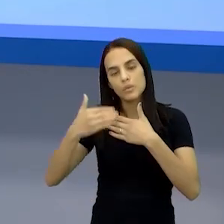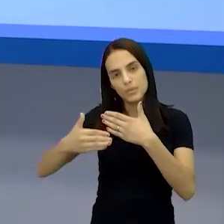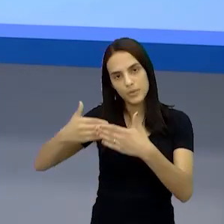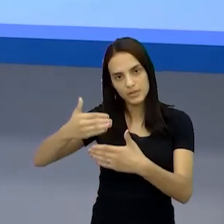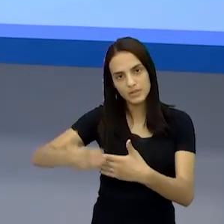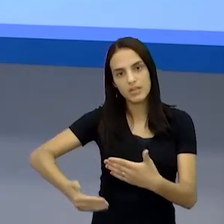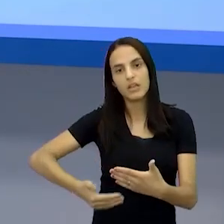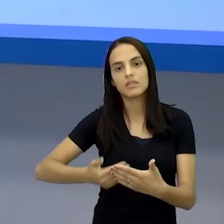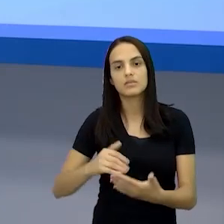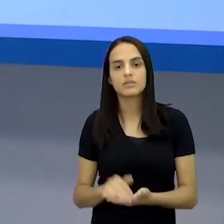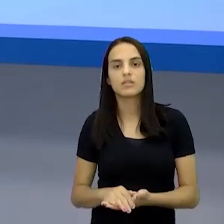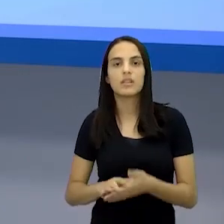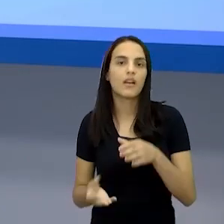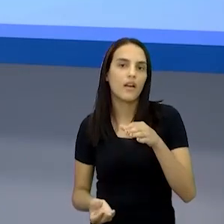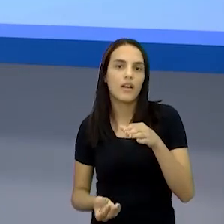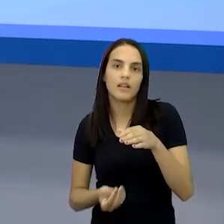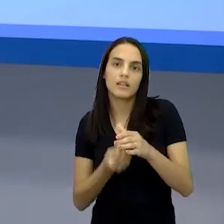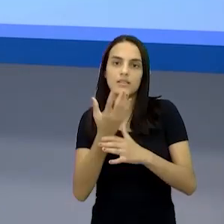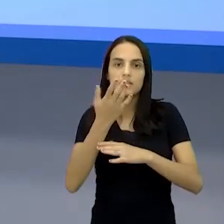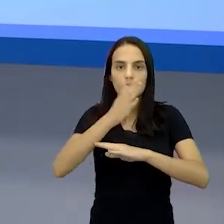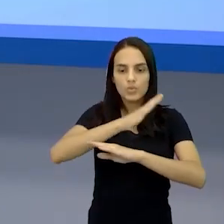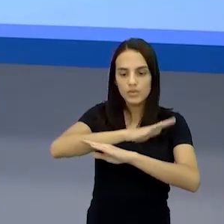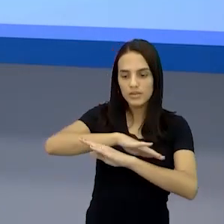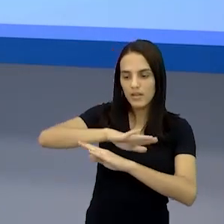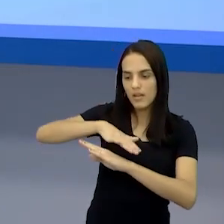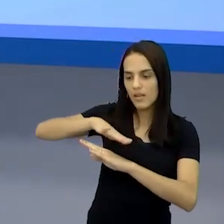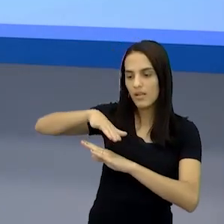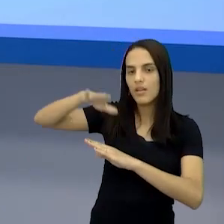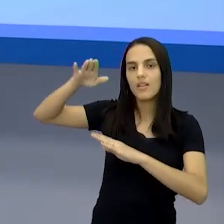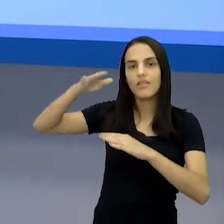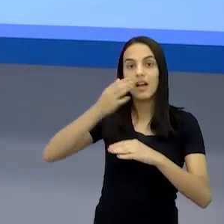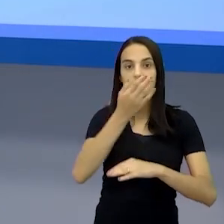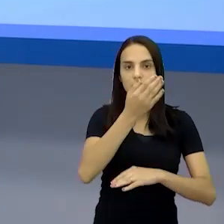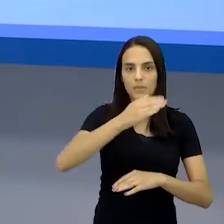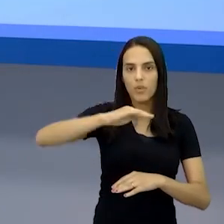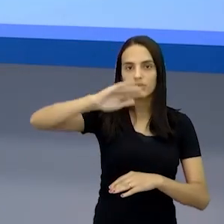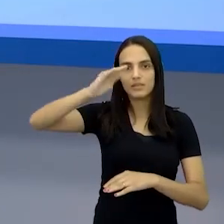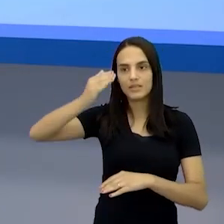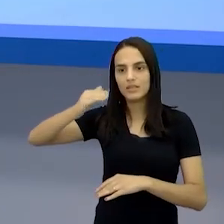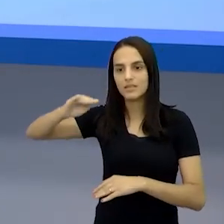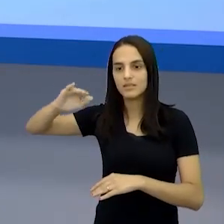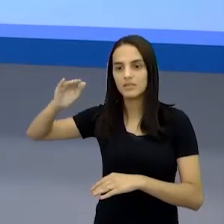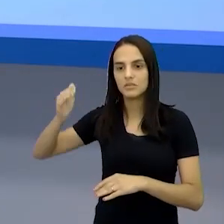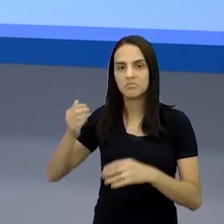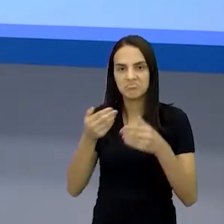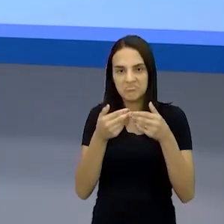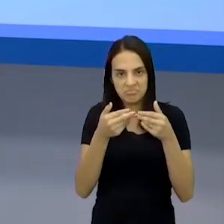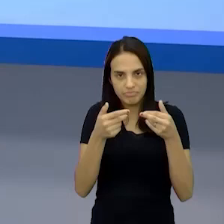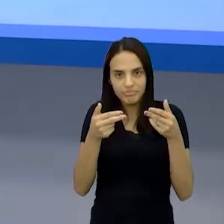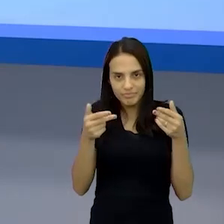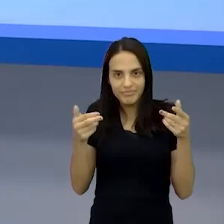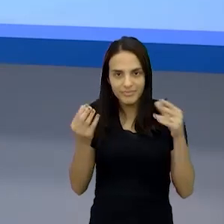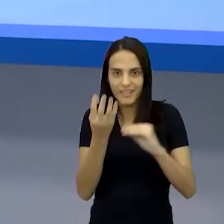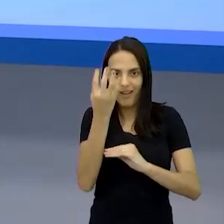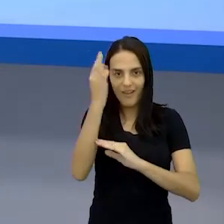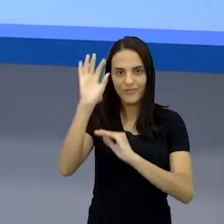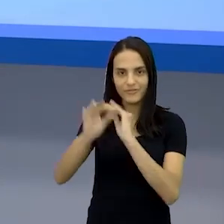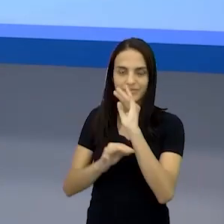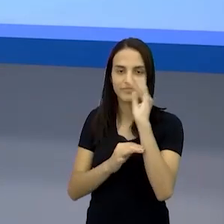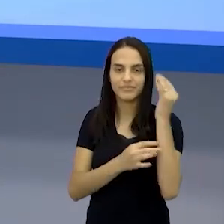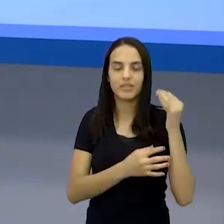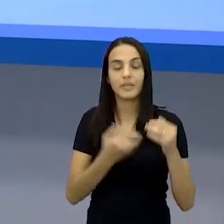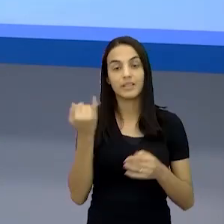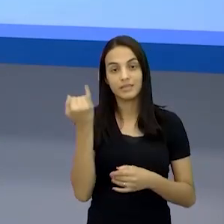né, que é a formação dos relevos, né, as cadeias montanhosas, né, as planícies. Então é interessante esse componente porque ele